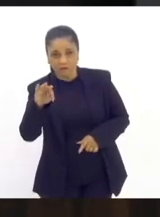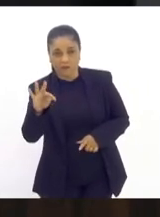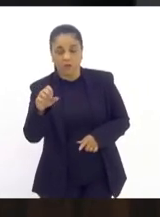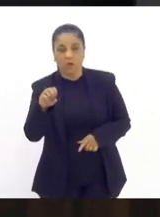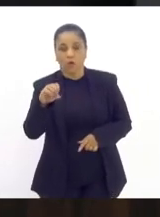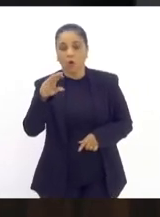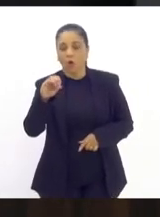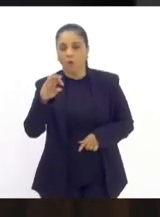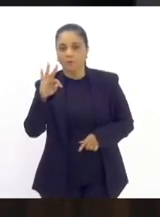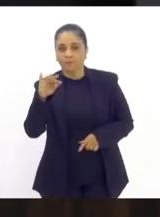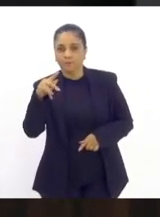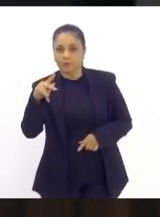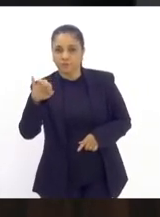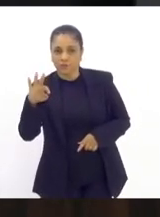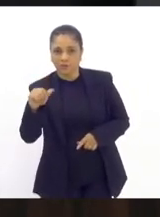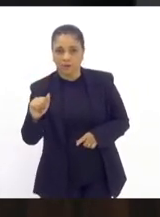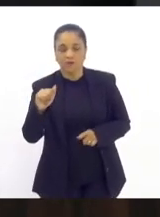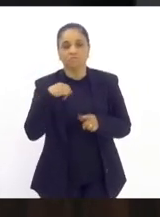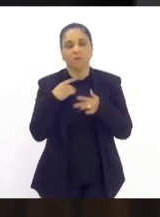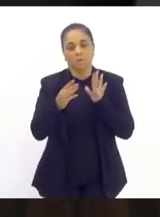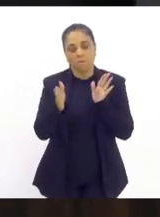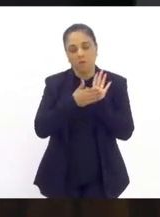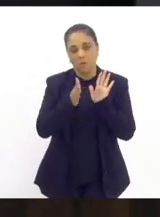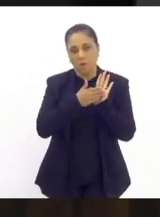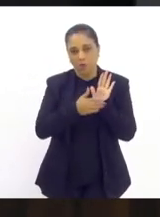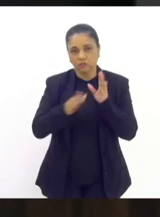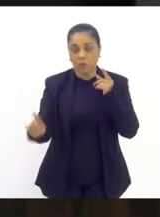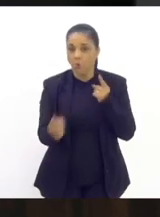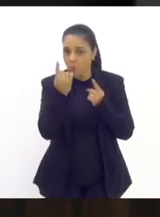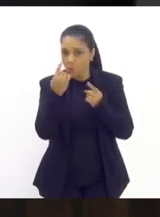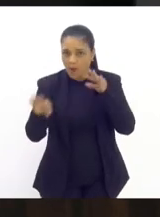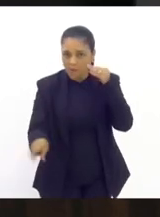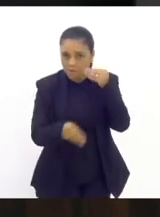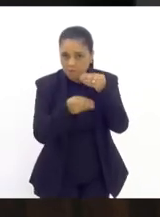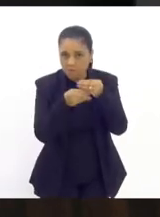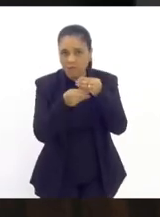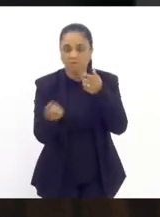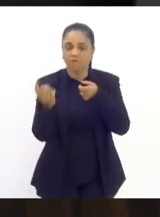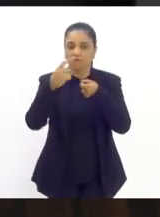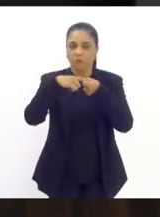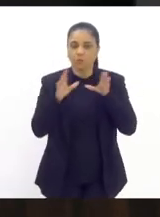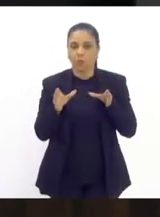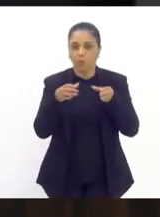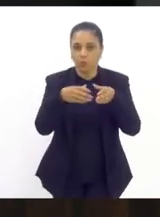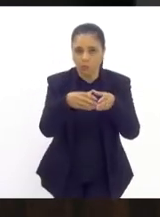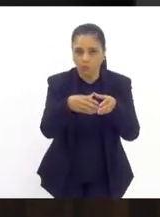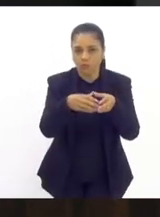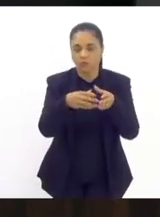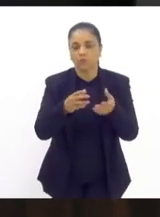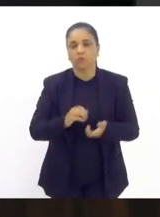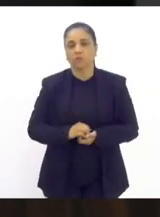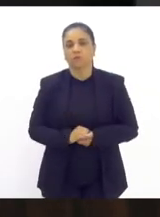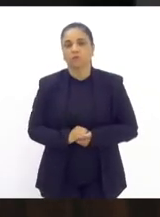encerrada discussão e votação apresente proposta a receber uma Emenda e retorna as comissões